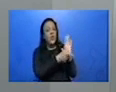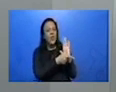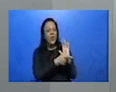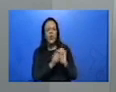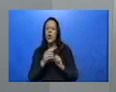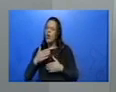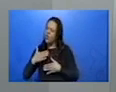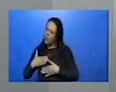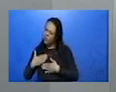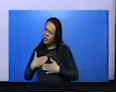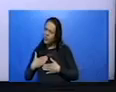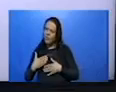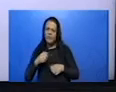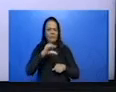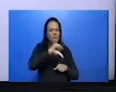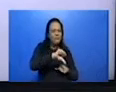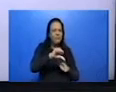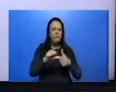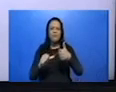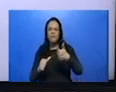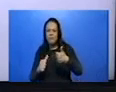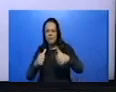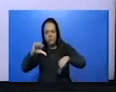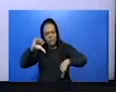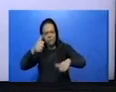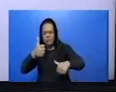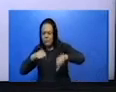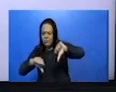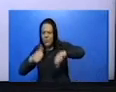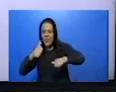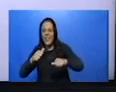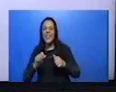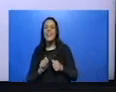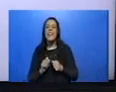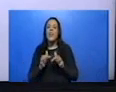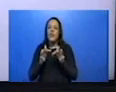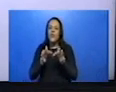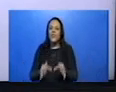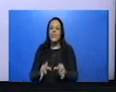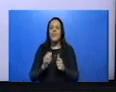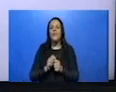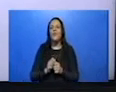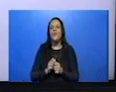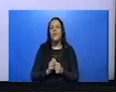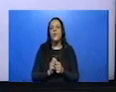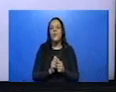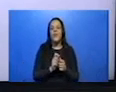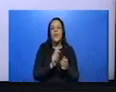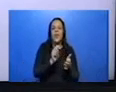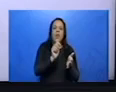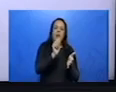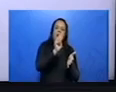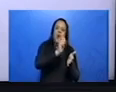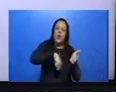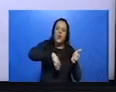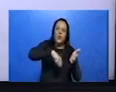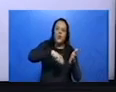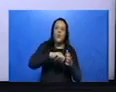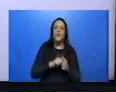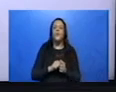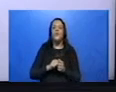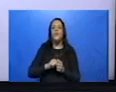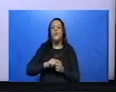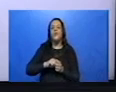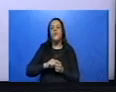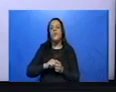não gostou. E ainda, no final, ele está lá, escrito por Júlio Verne, que é um dos melhores criadores de ficção